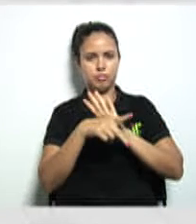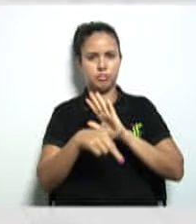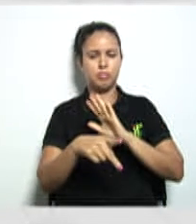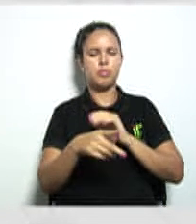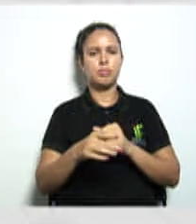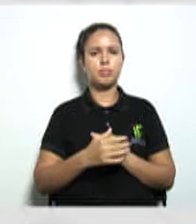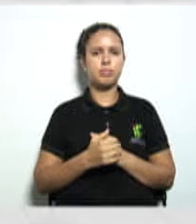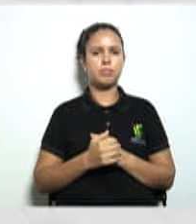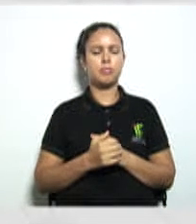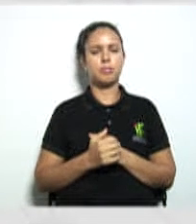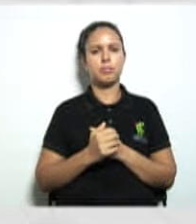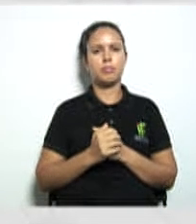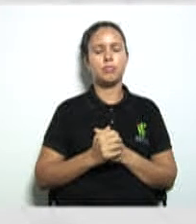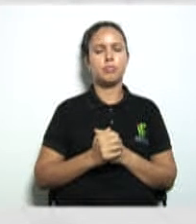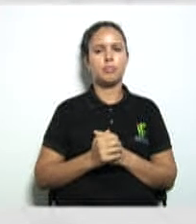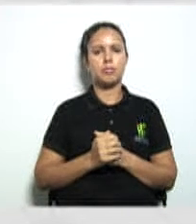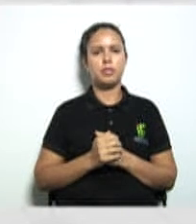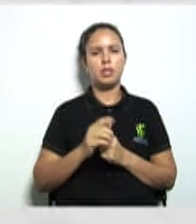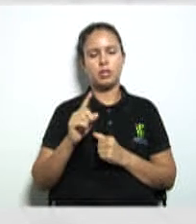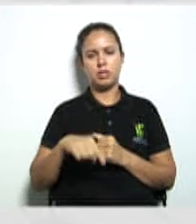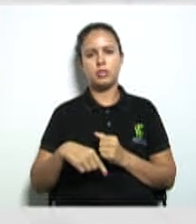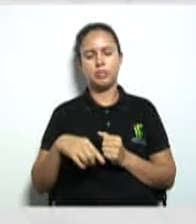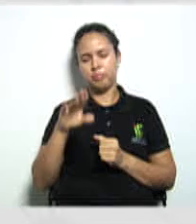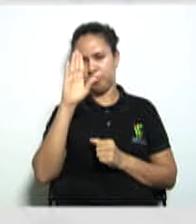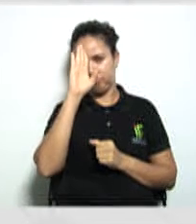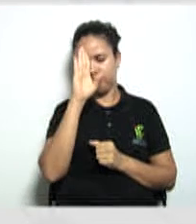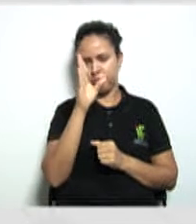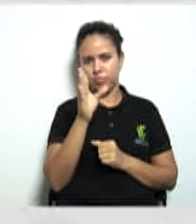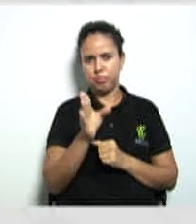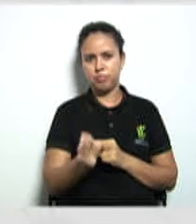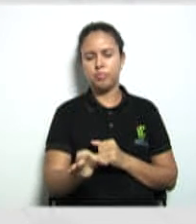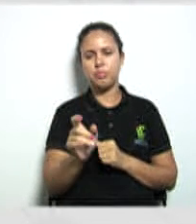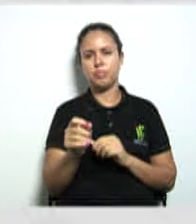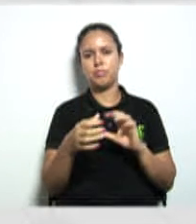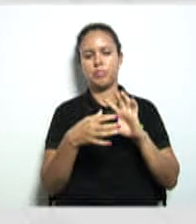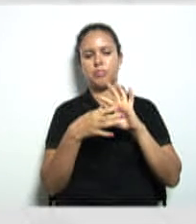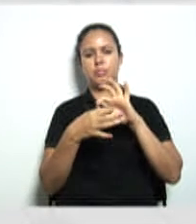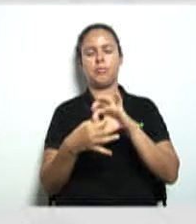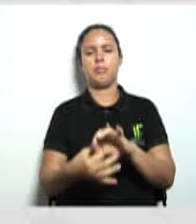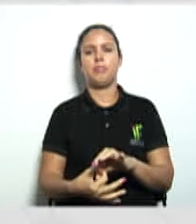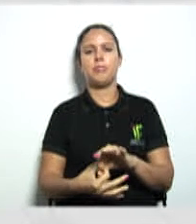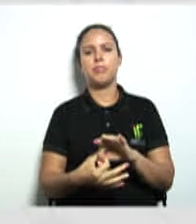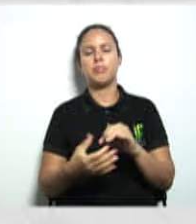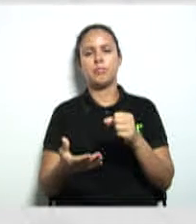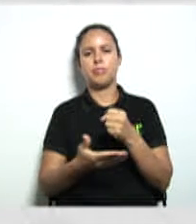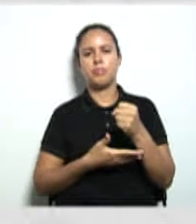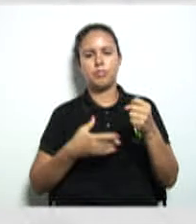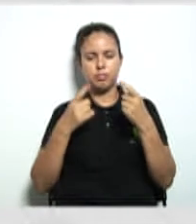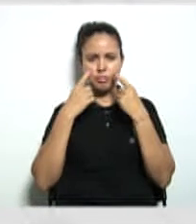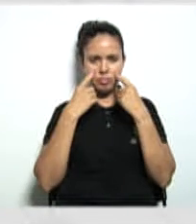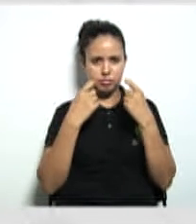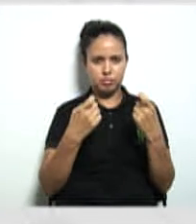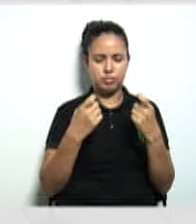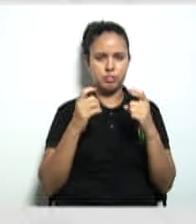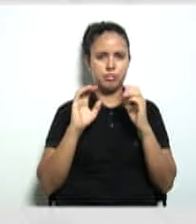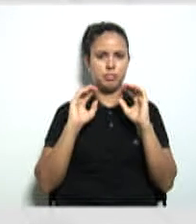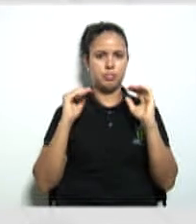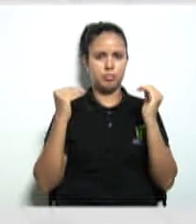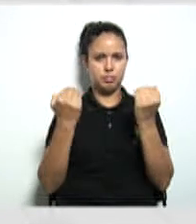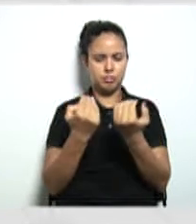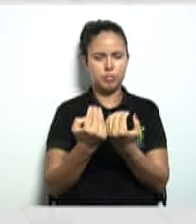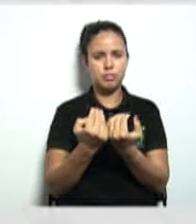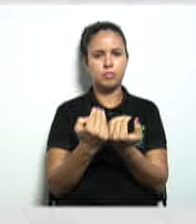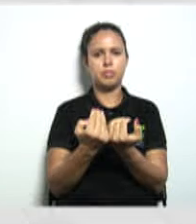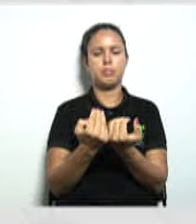Olha só, pessoal, esse trecho está diretamente ligado ao princípio do interesse pela